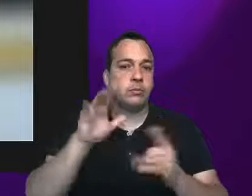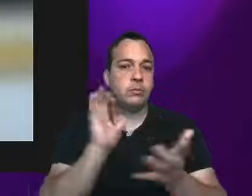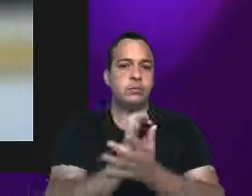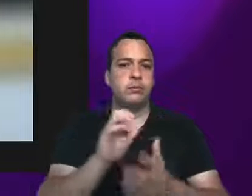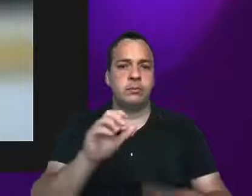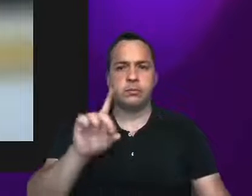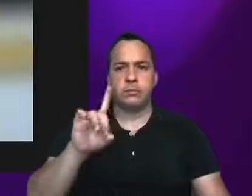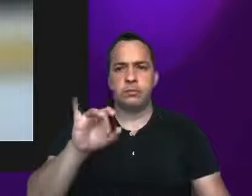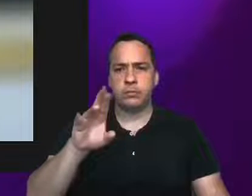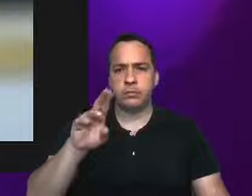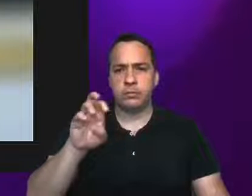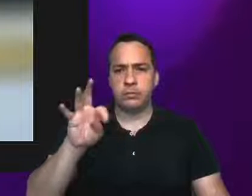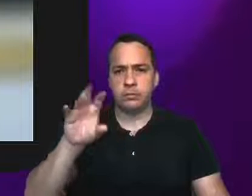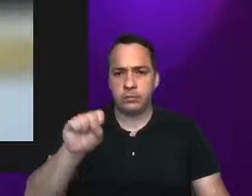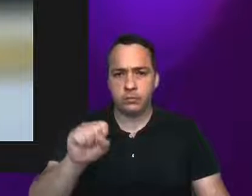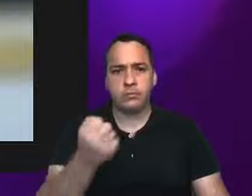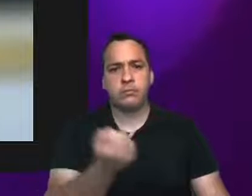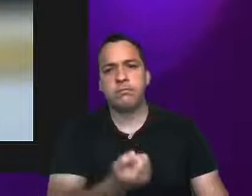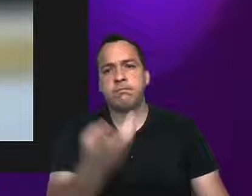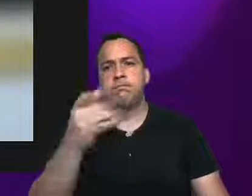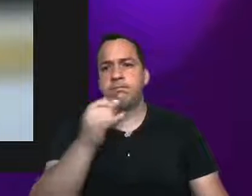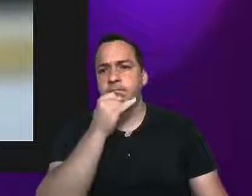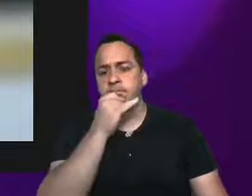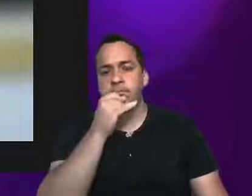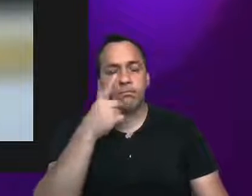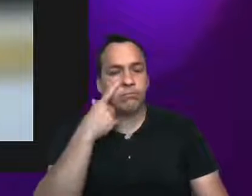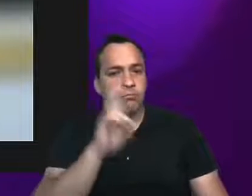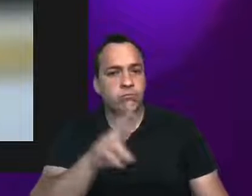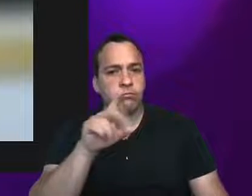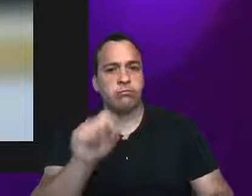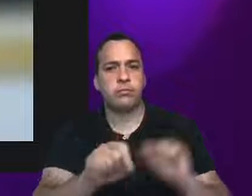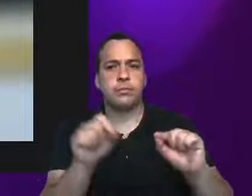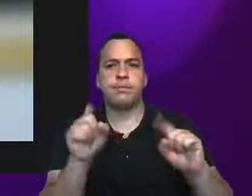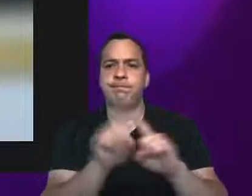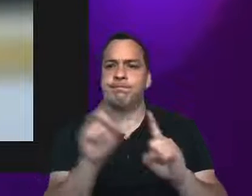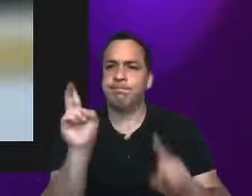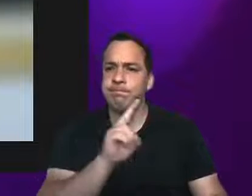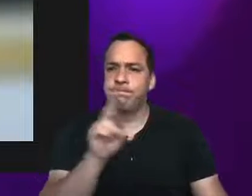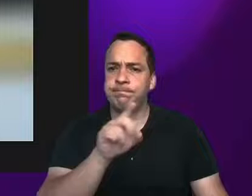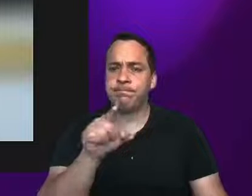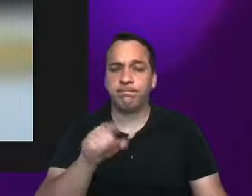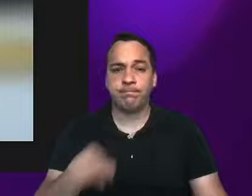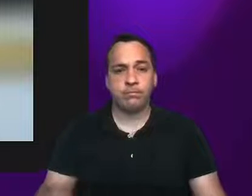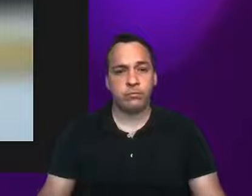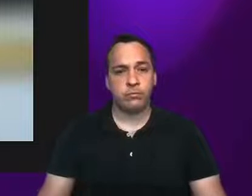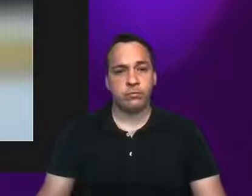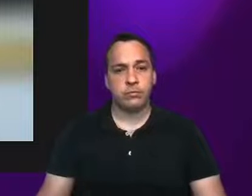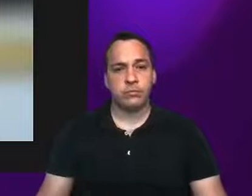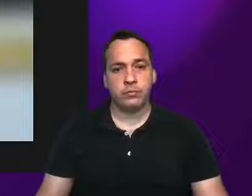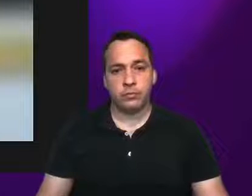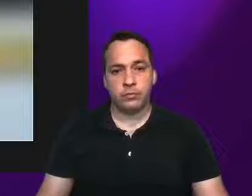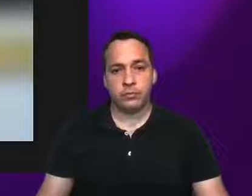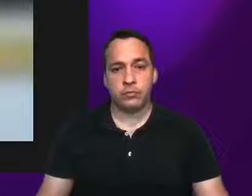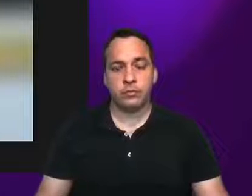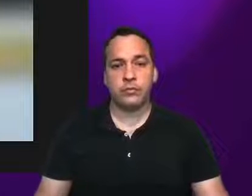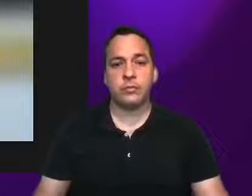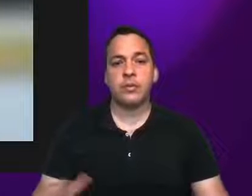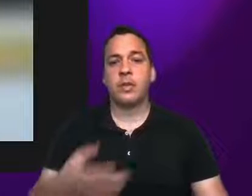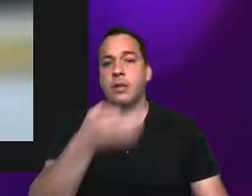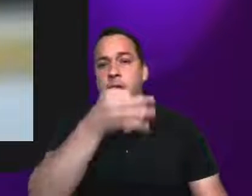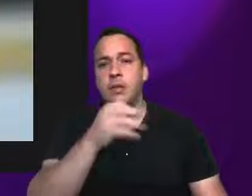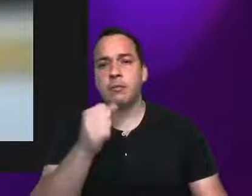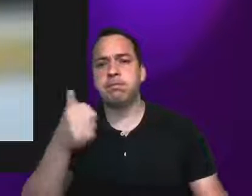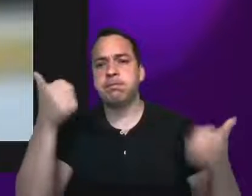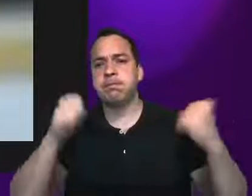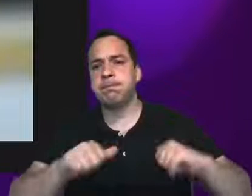principalmente clortalidona, espironolactona, que a gente usa como hipertensivo, se, na visão de vocês, isso pode piorar a